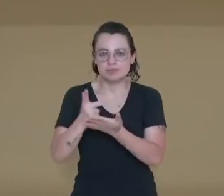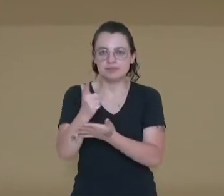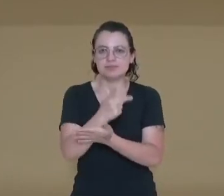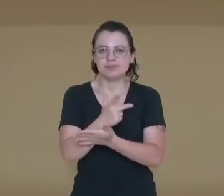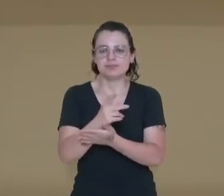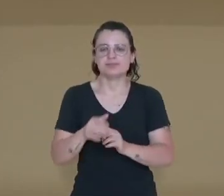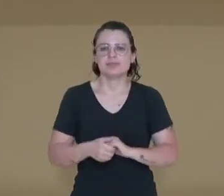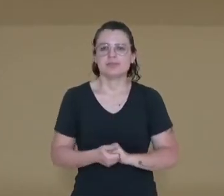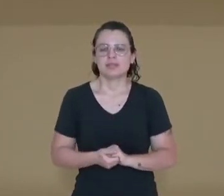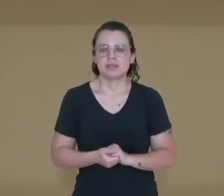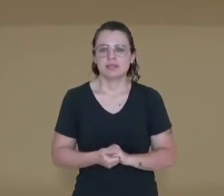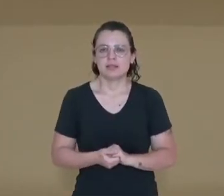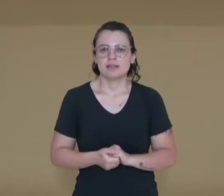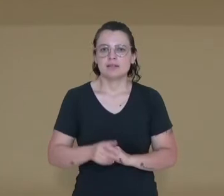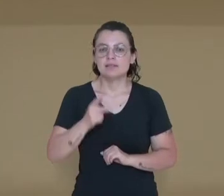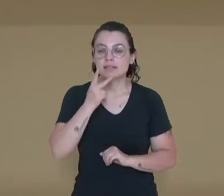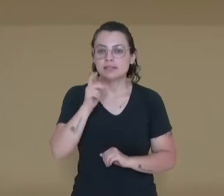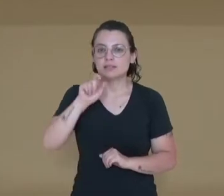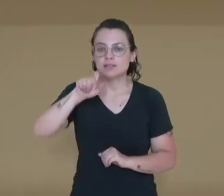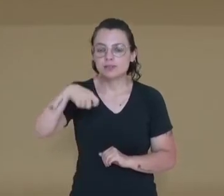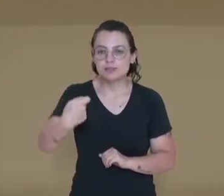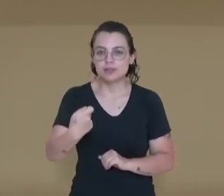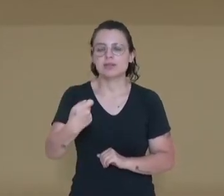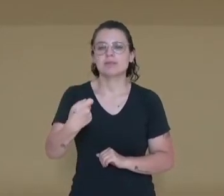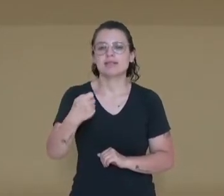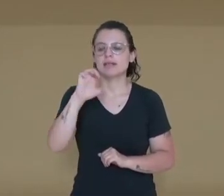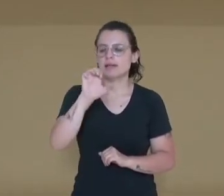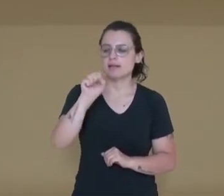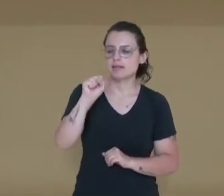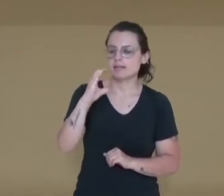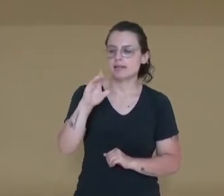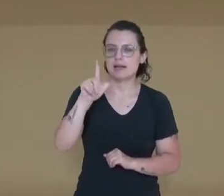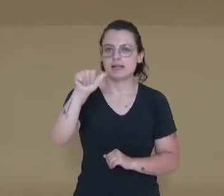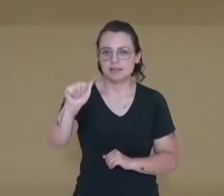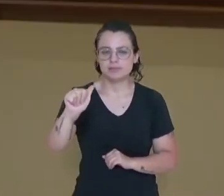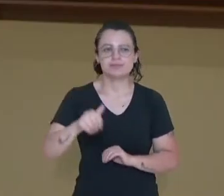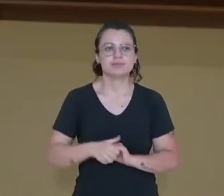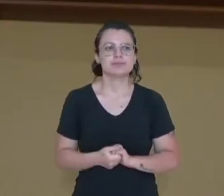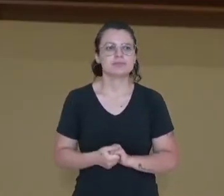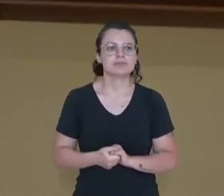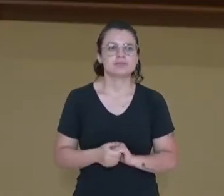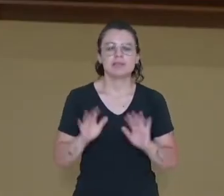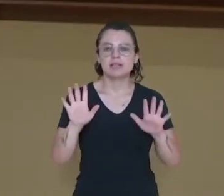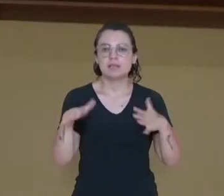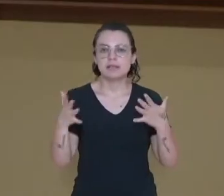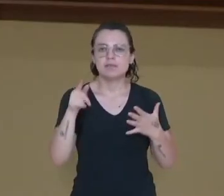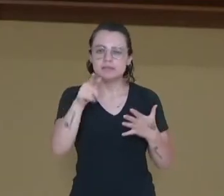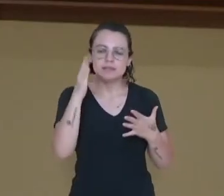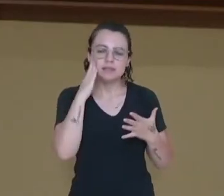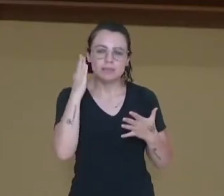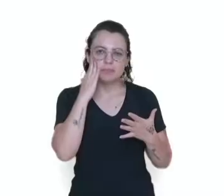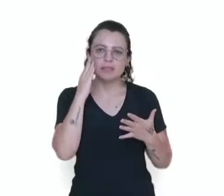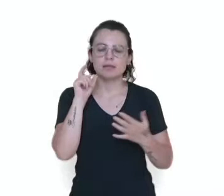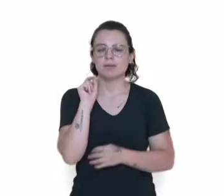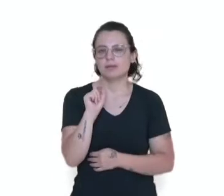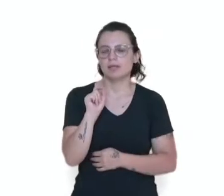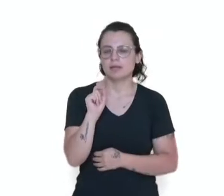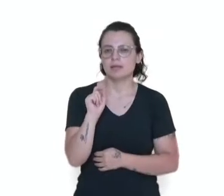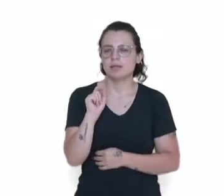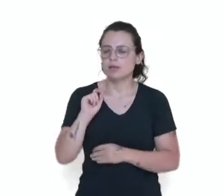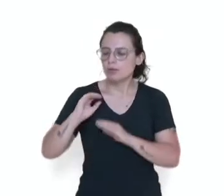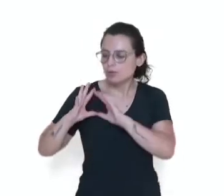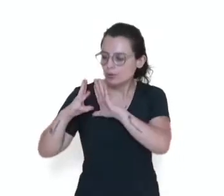falar bastante sobre escala, ok? Então, você sabia que todo